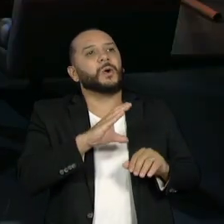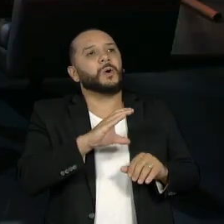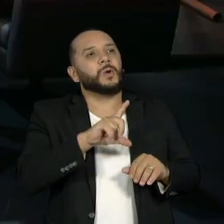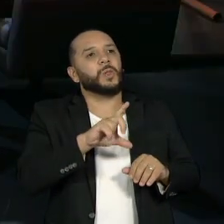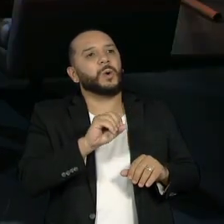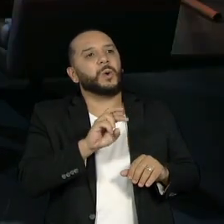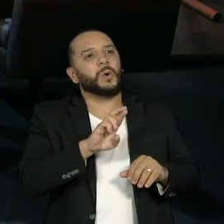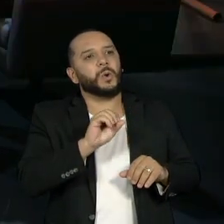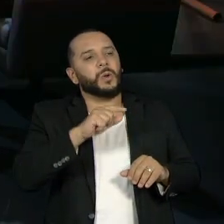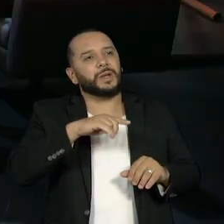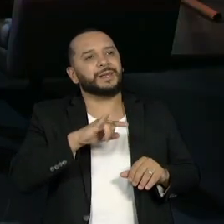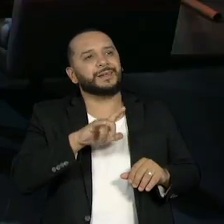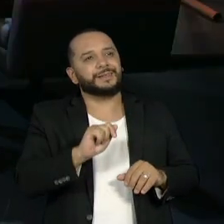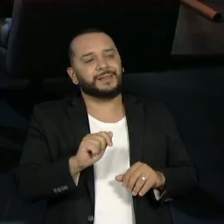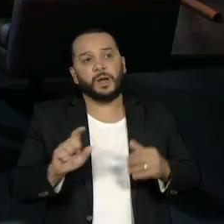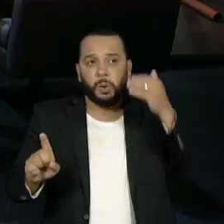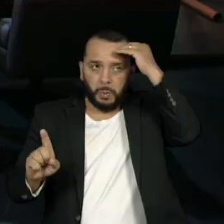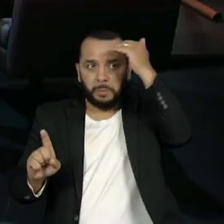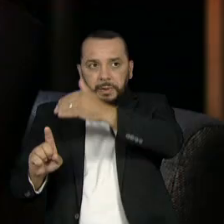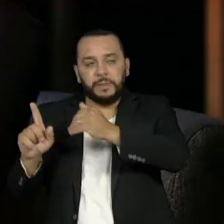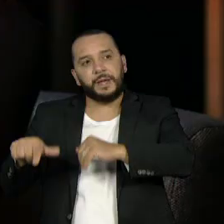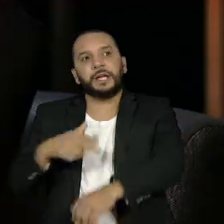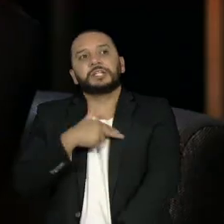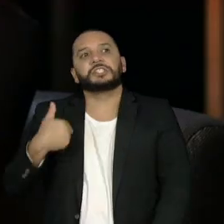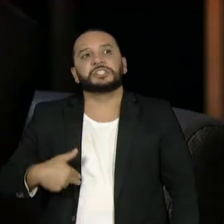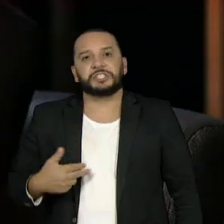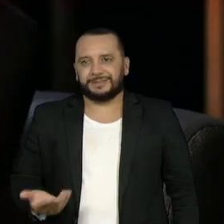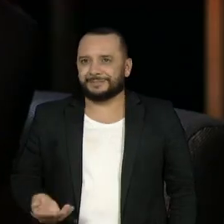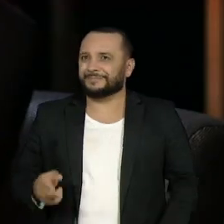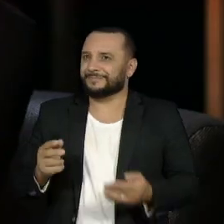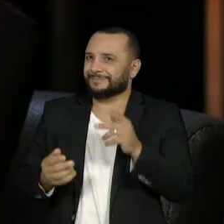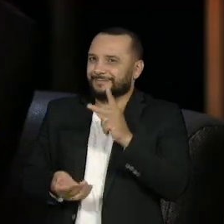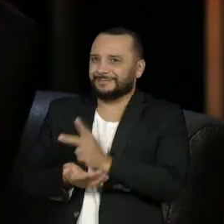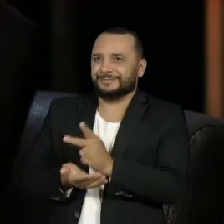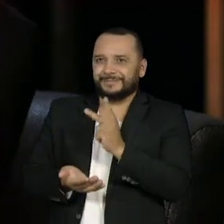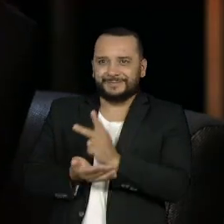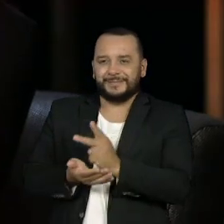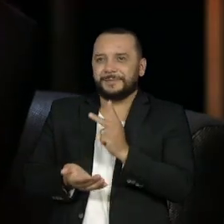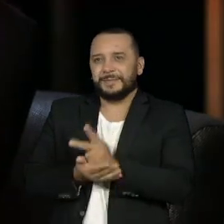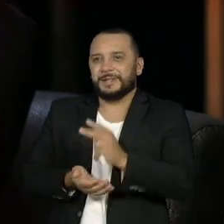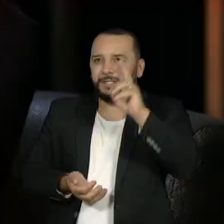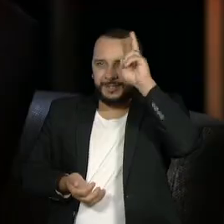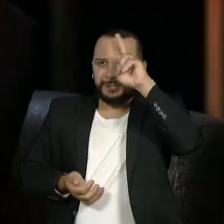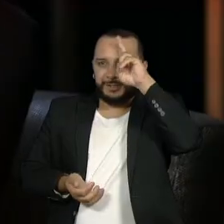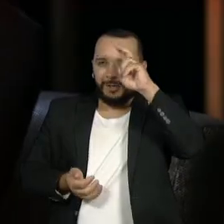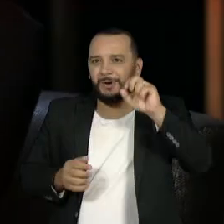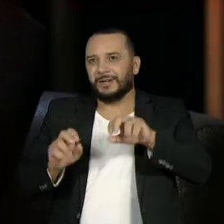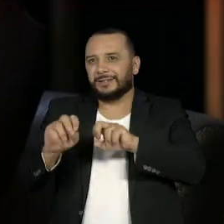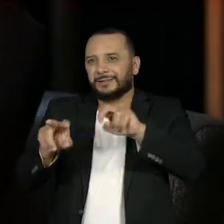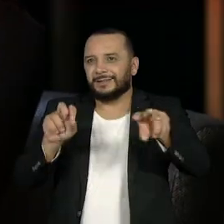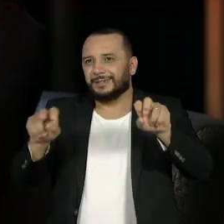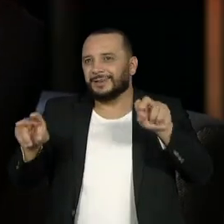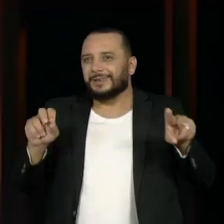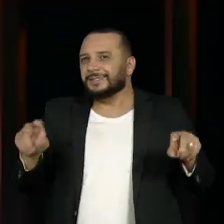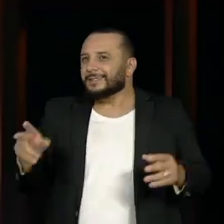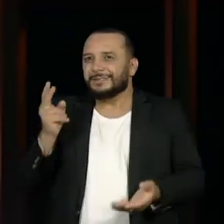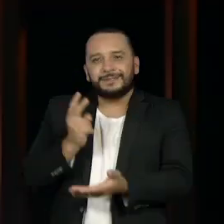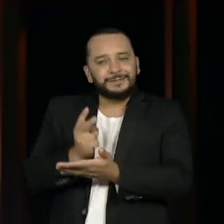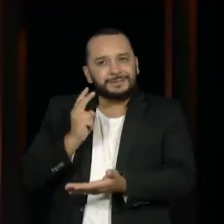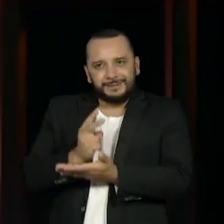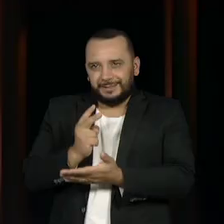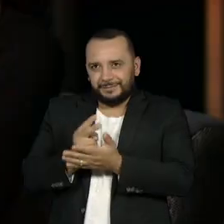que é isso linda não toda epidemia história da epidemia uma história de bodes expiatórios